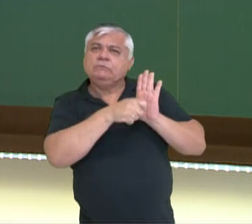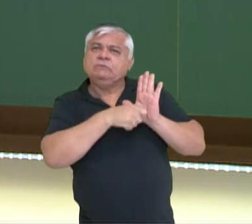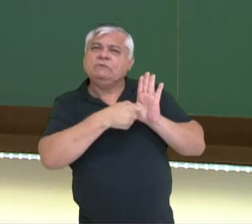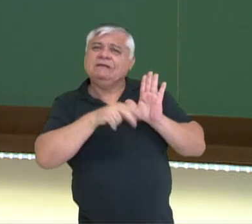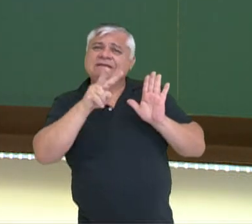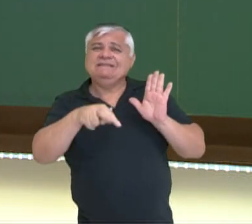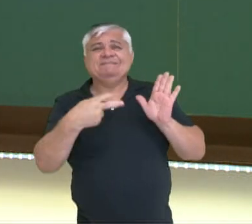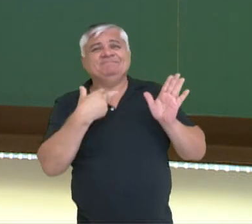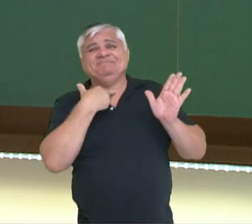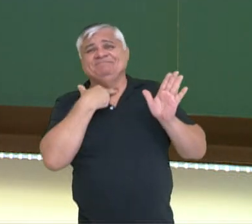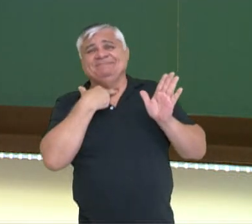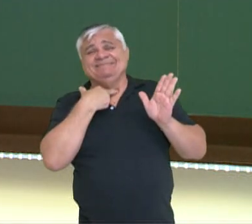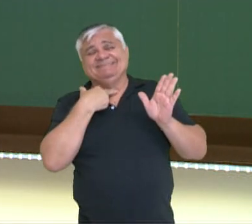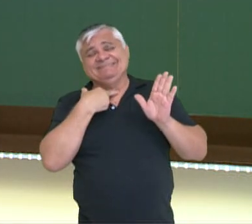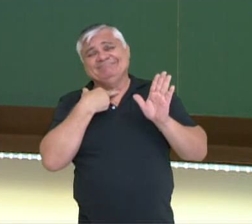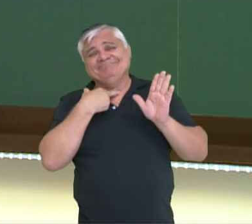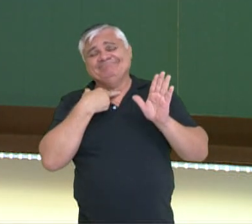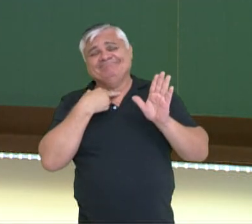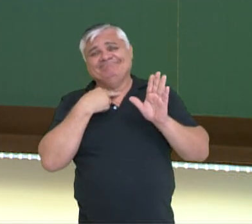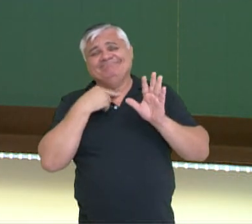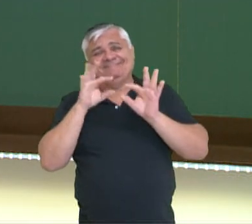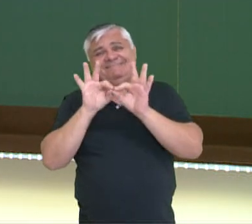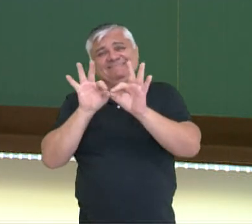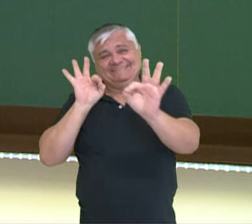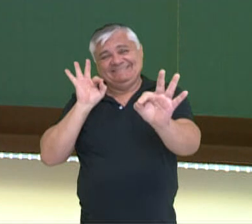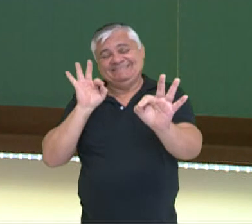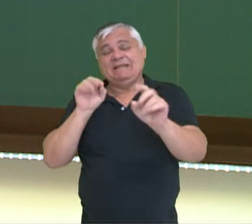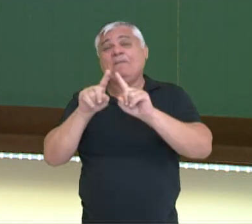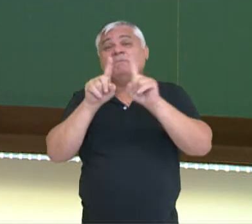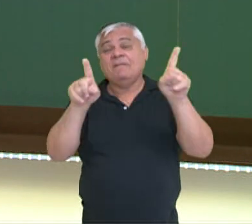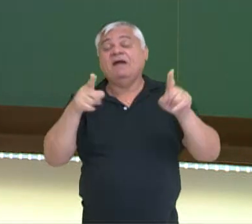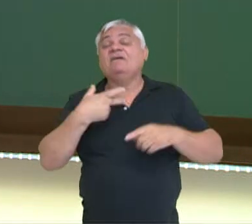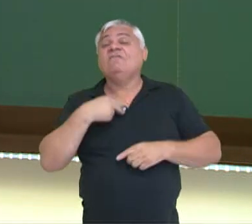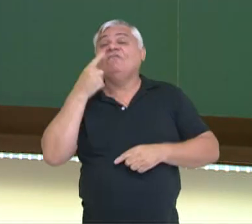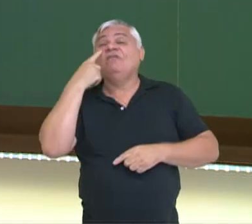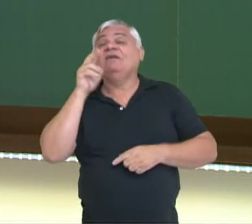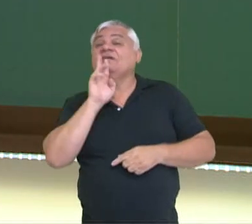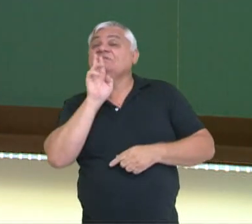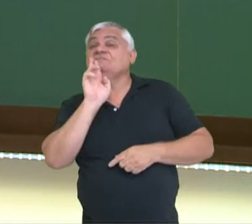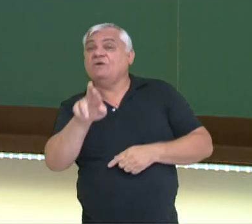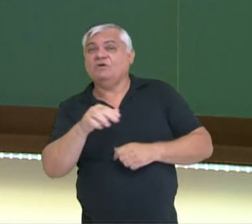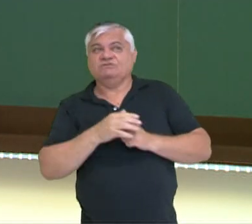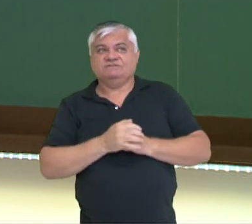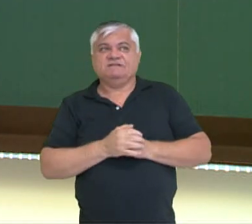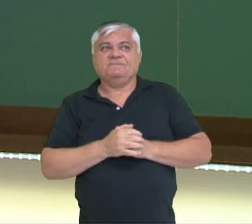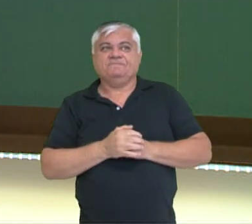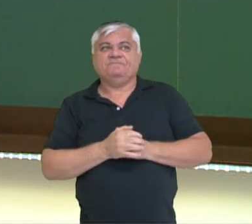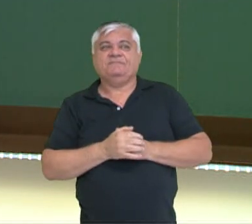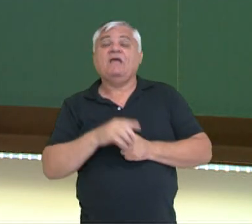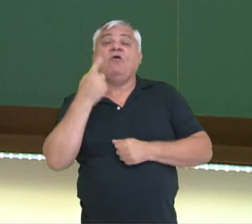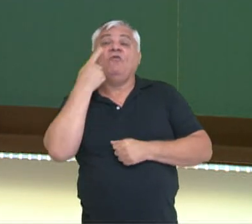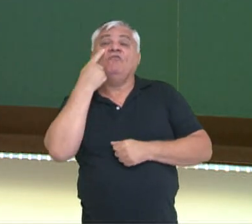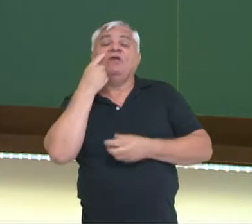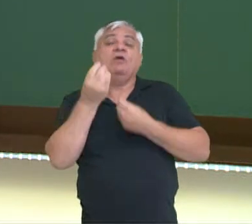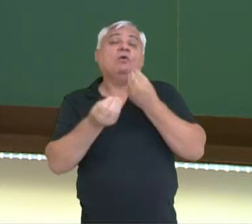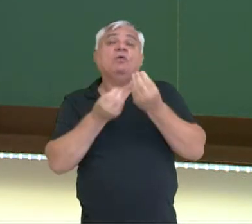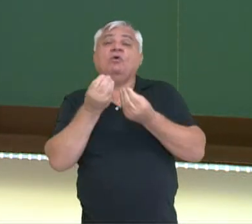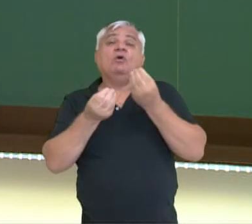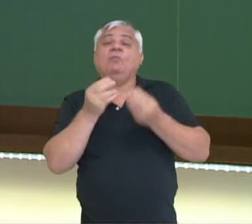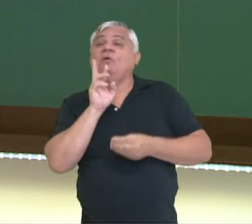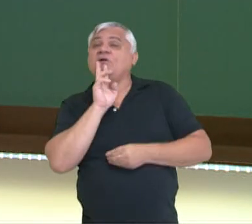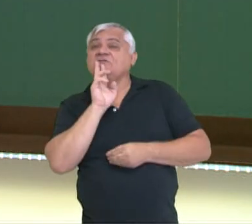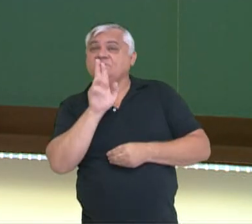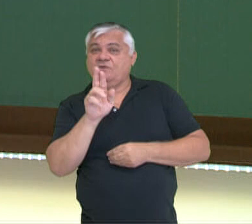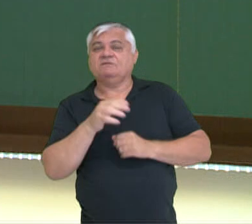possível, mas eu vou ler para vocês uma sugestão de resposta. Bien? Então, a sugerência de resposta é